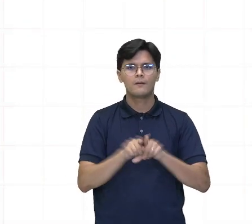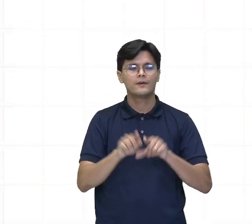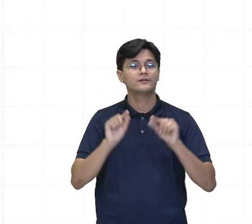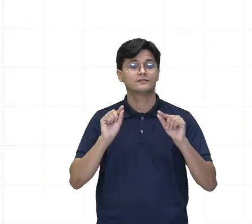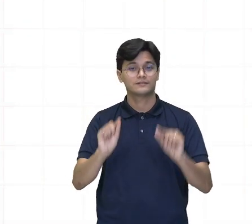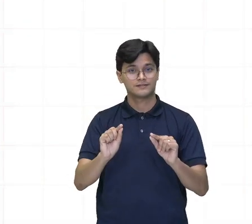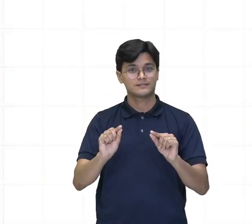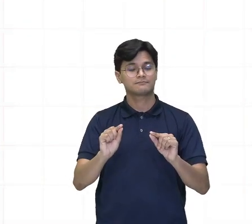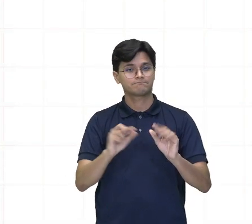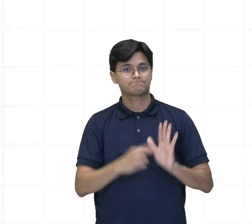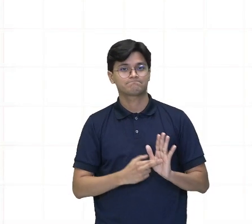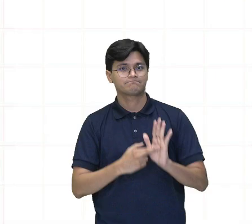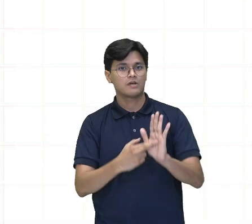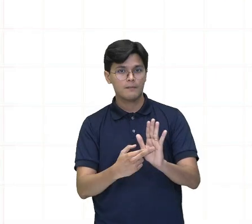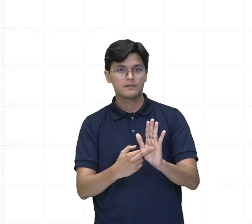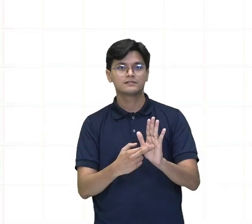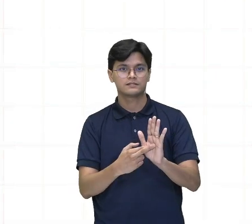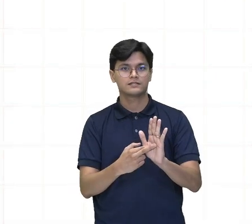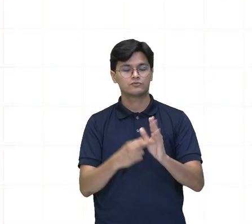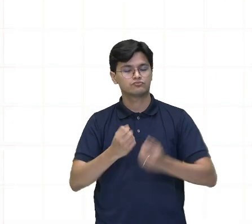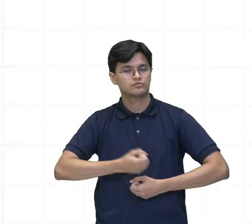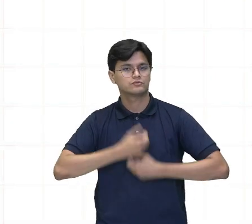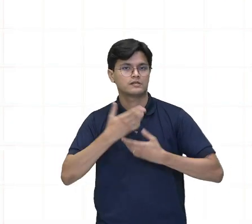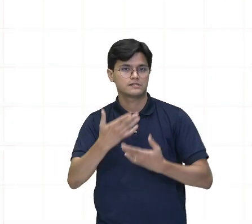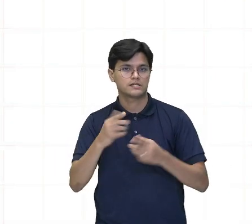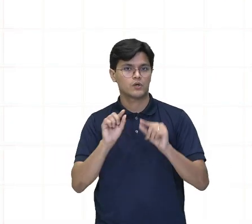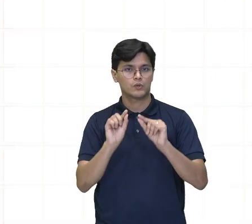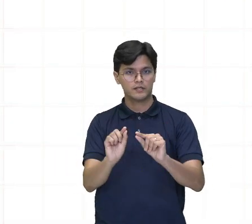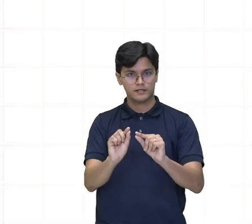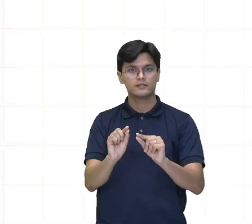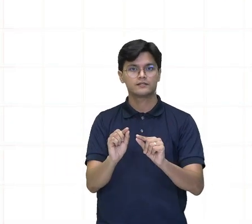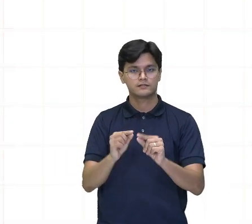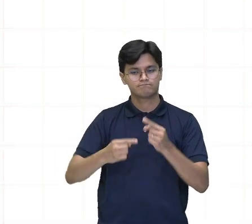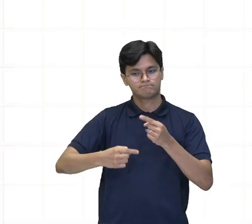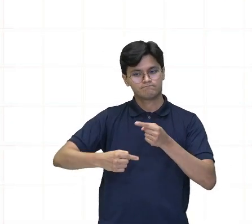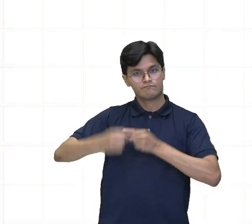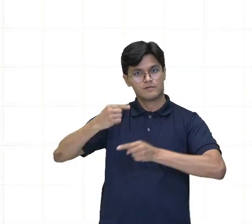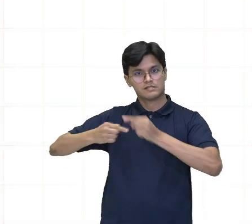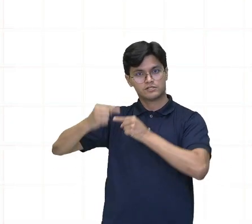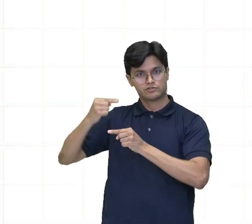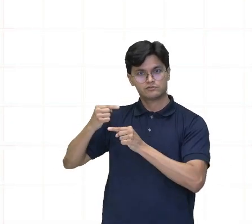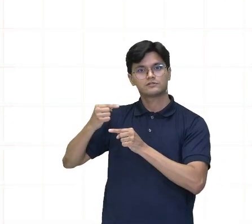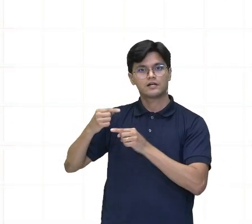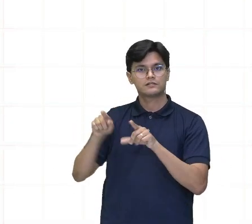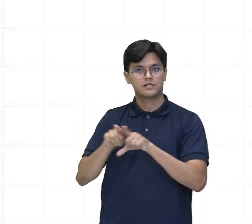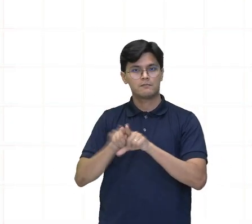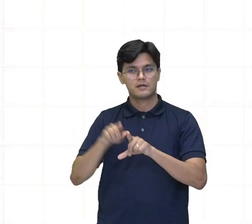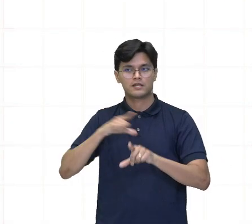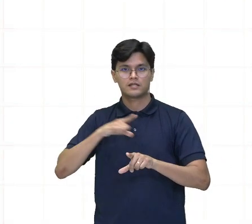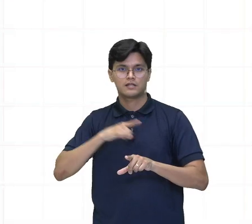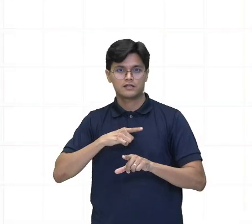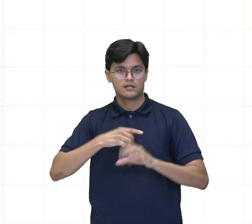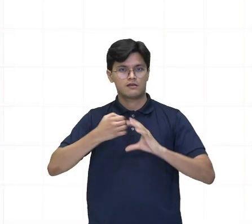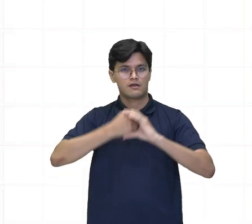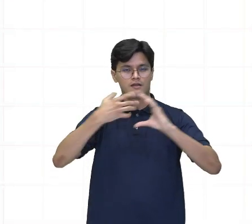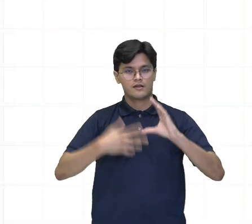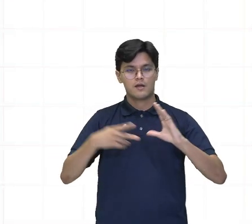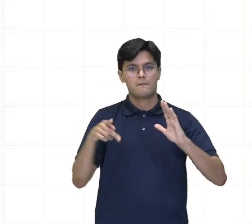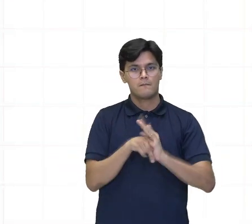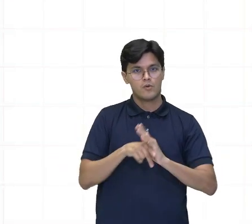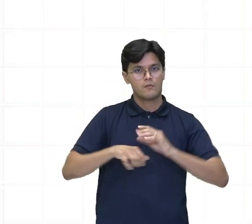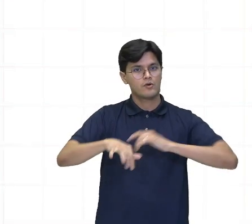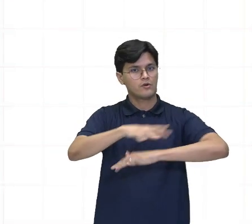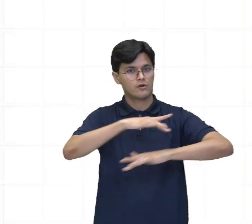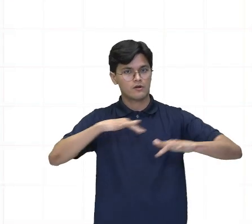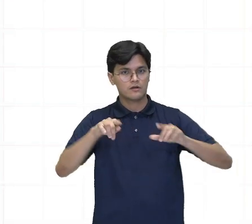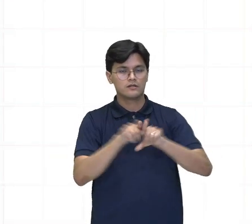uma representação aos seus ancestrais e também tinha um caráter ali ritualístico e também religioso